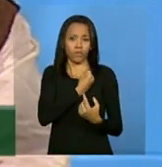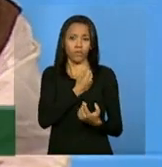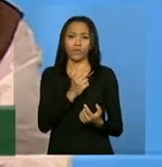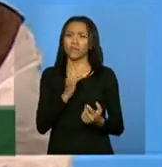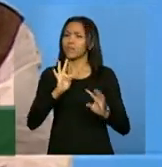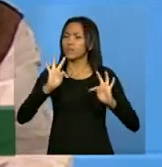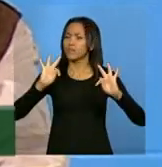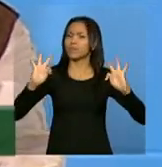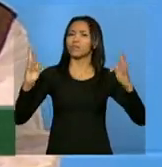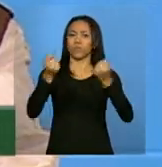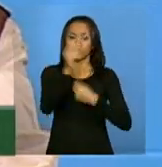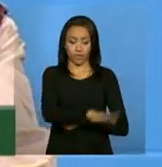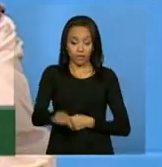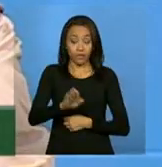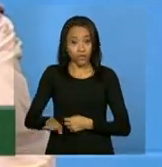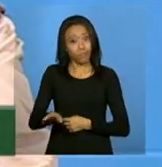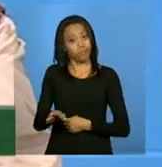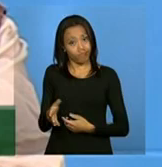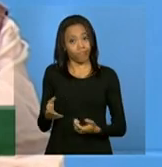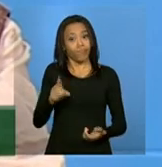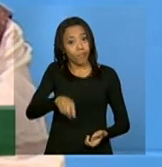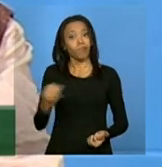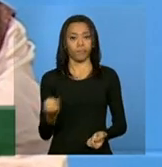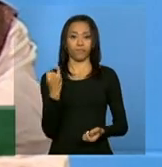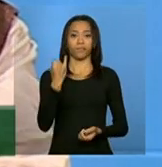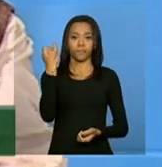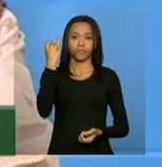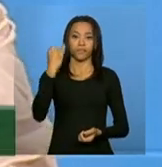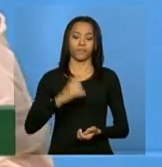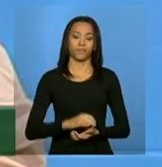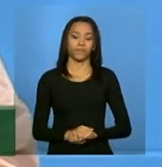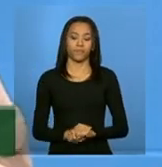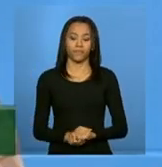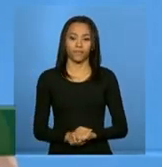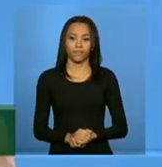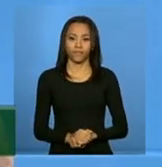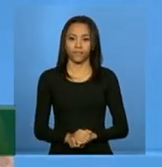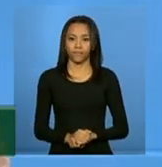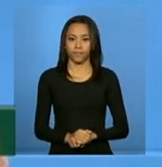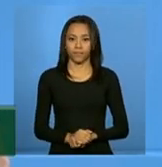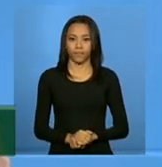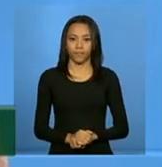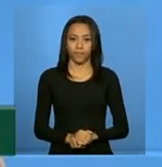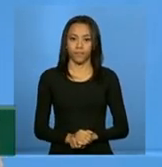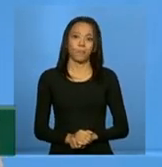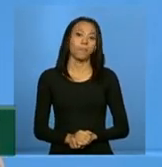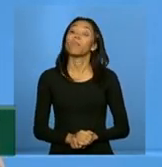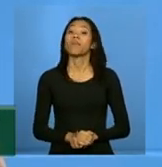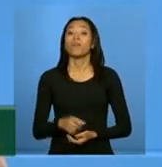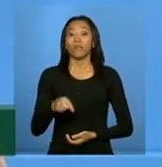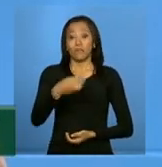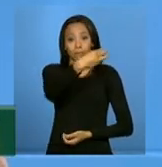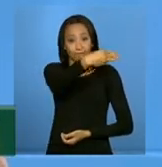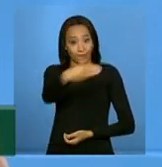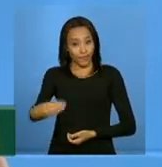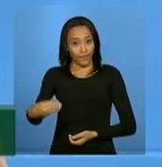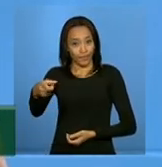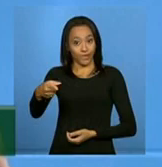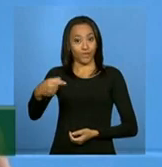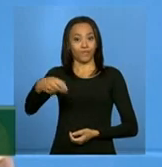E todas as crianças são importantes. Madam Minister, from senhora ministra da